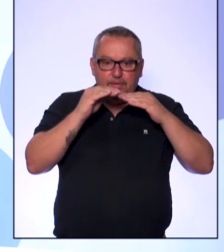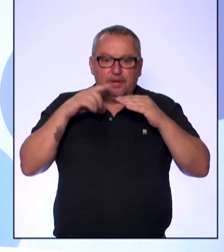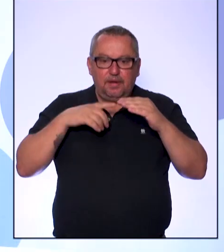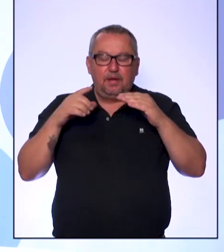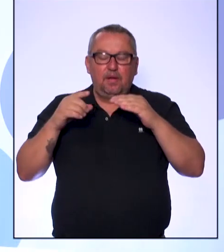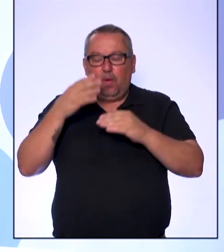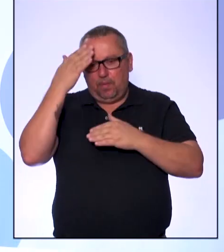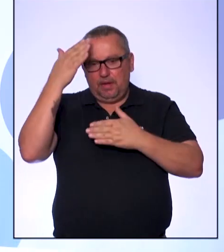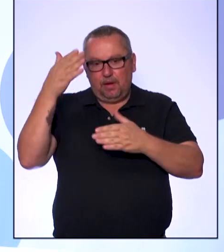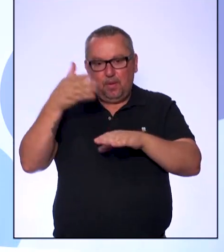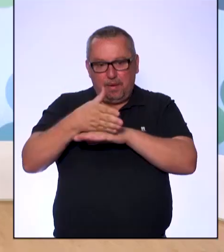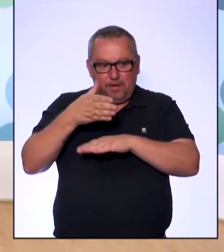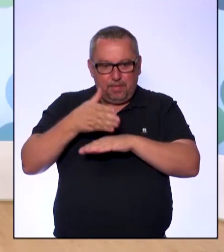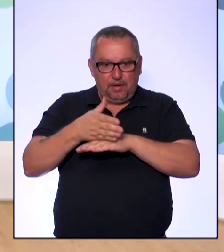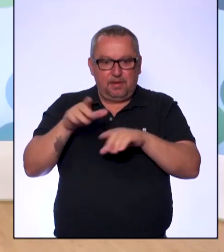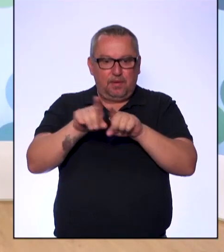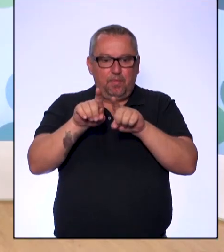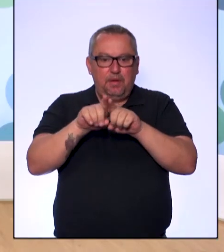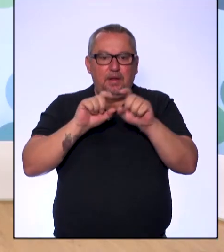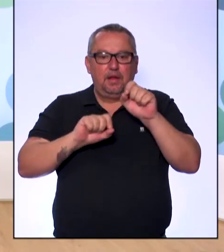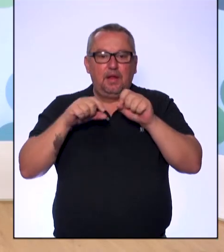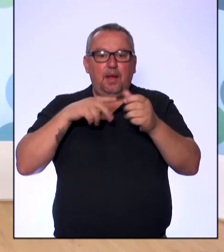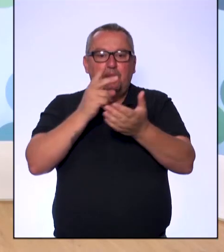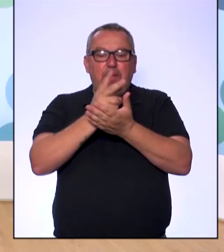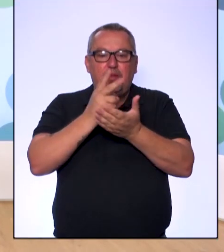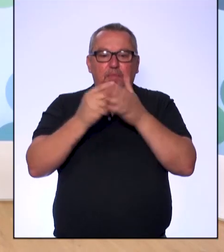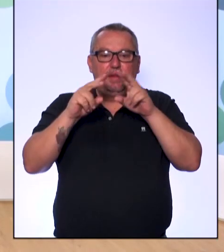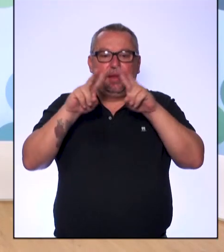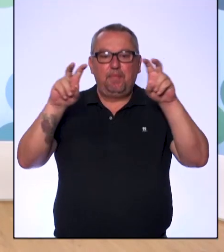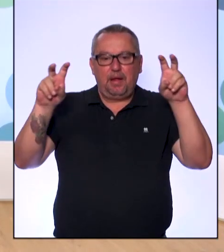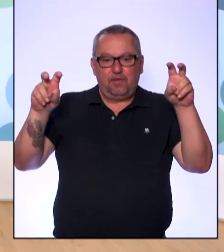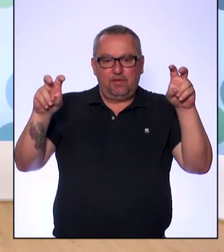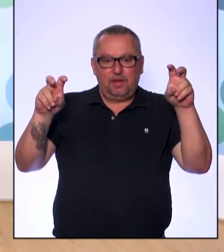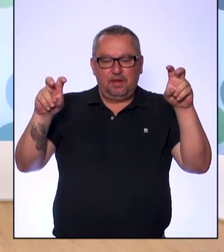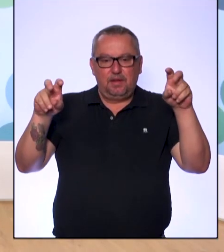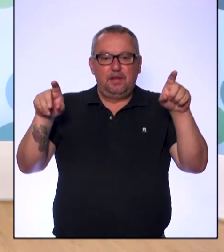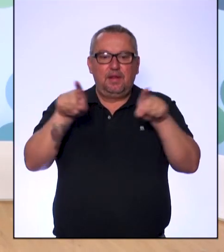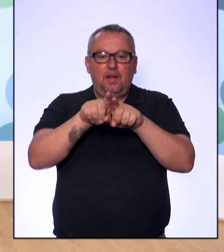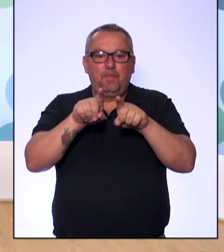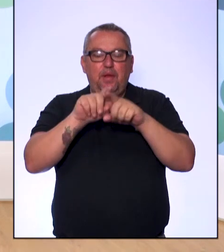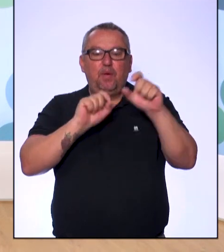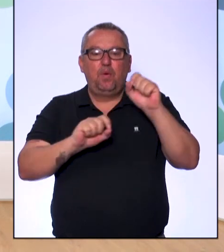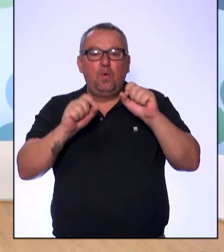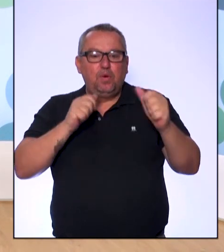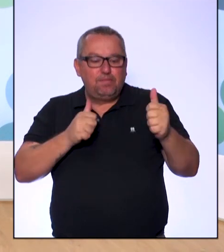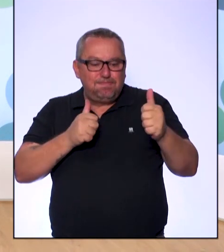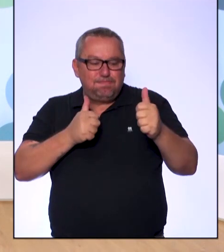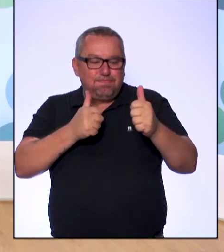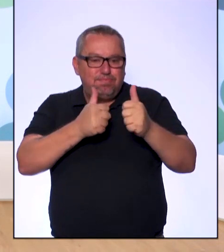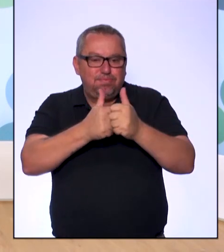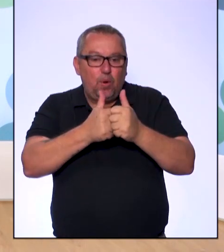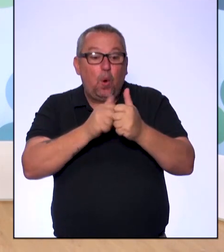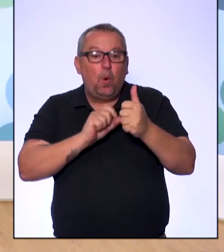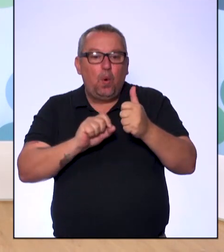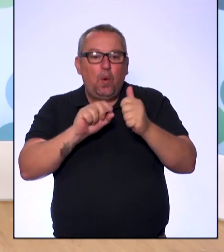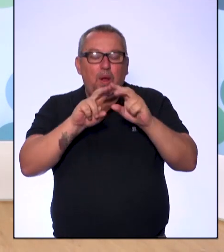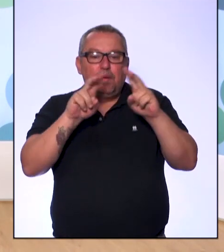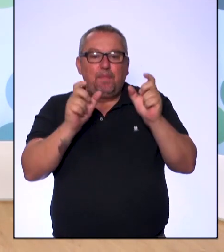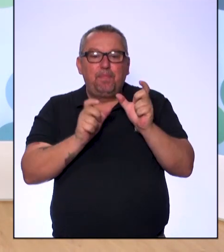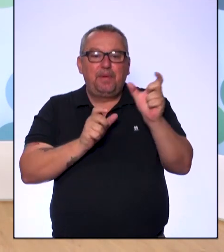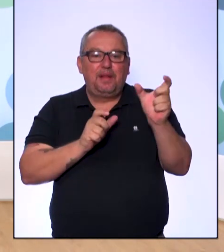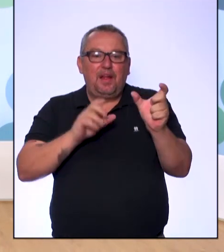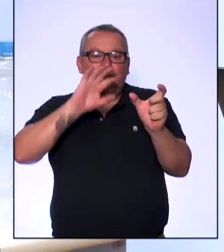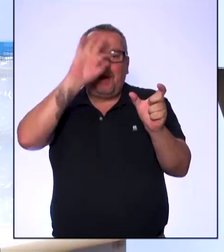Obrigado pela porque participação. eles acaba tendo a mesma temática, então, e também o que os aproximam? As abelhas, é o tema